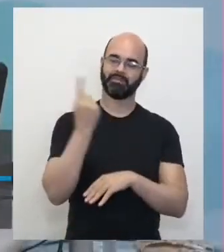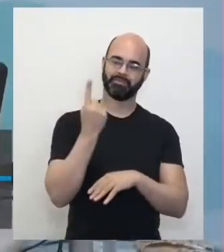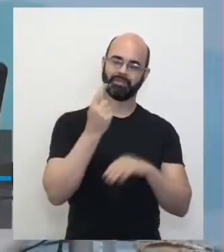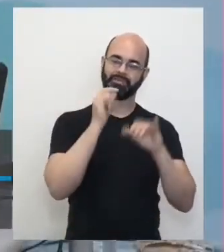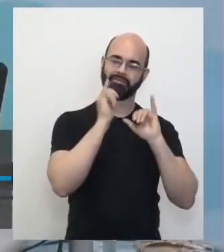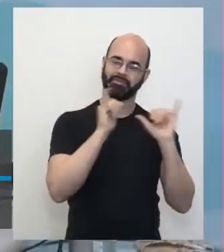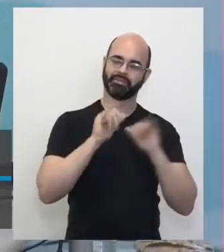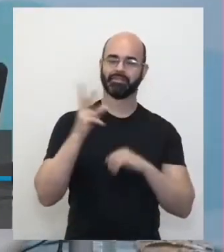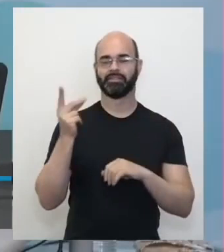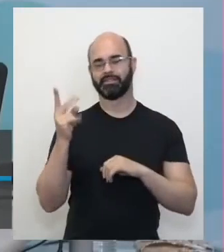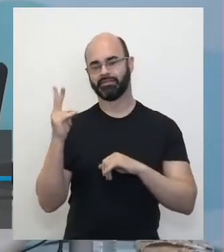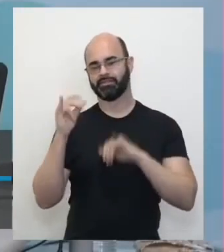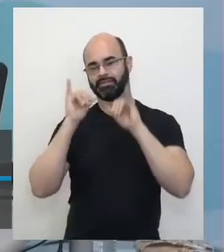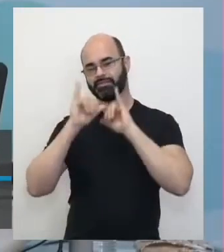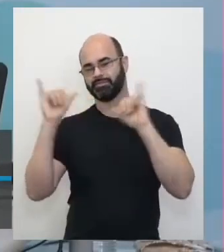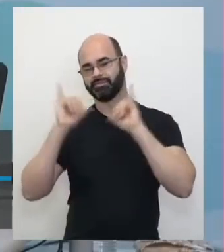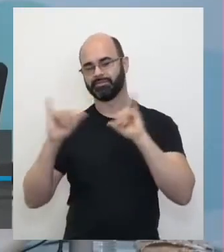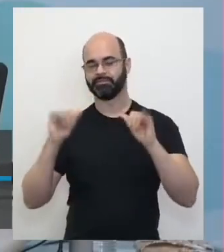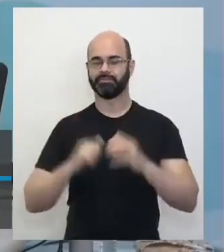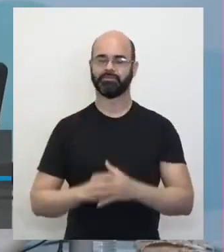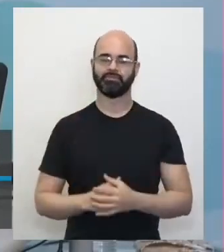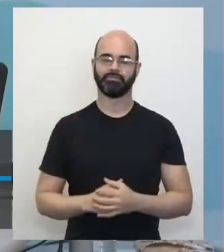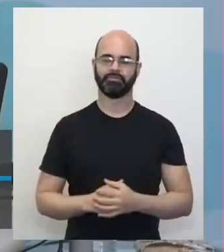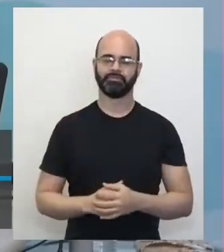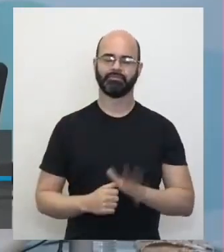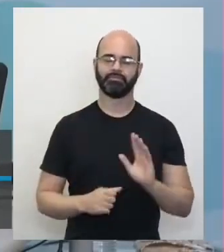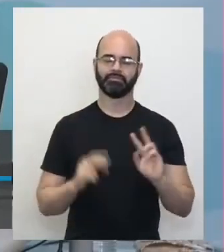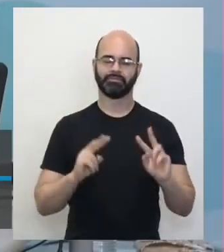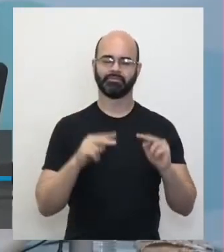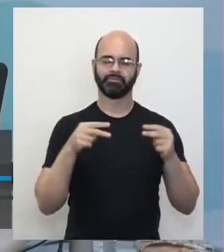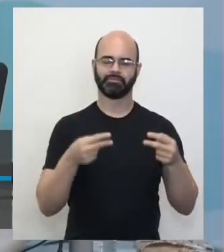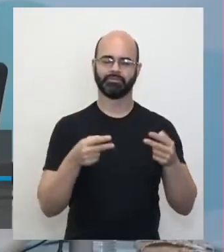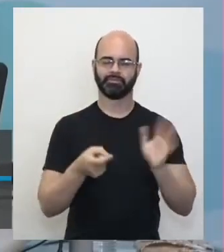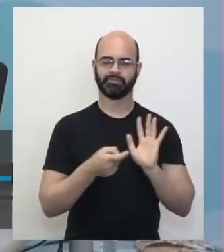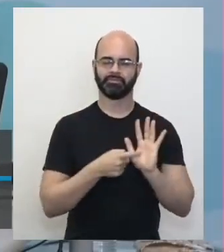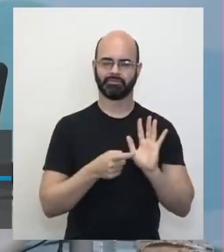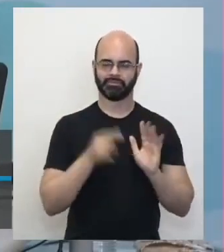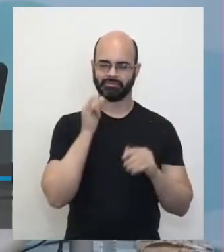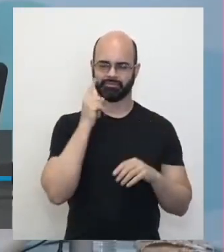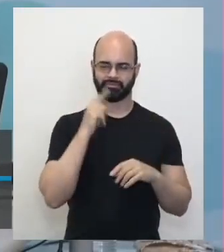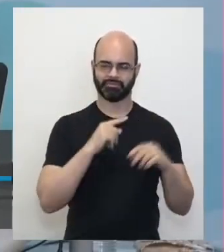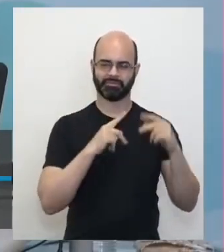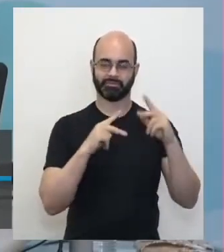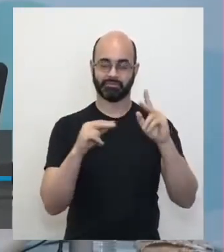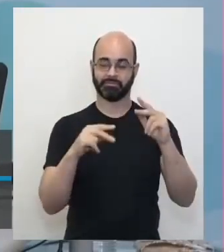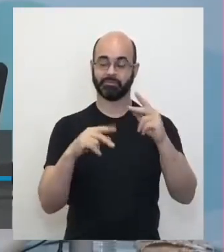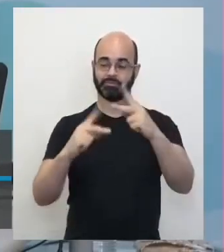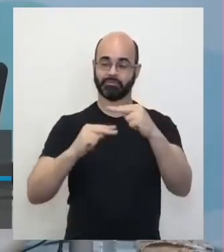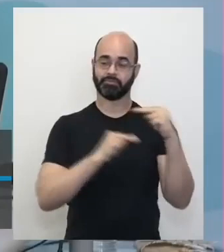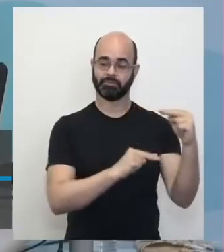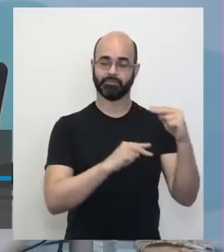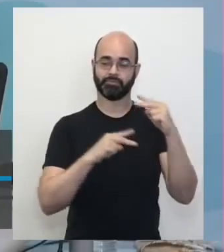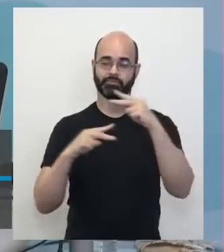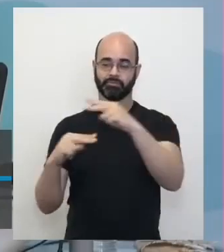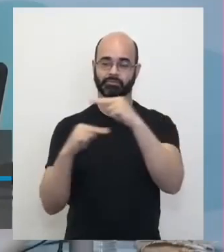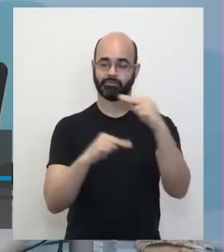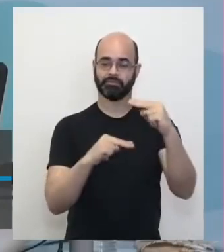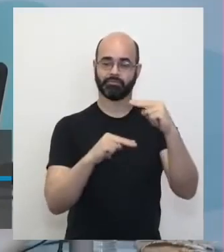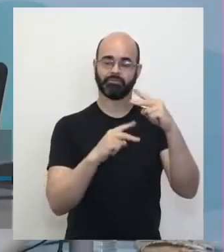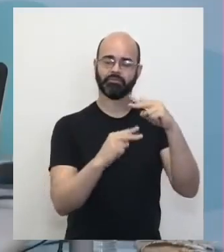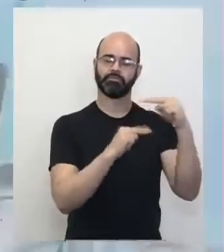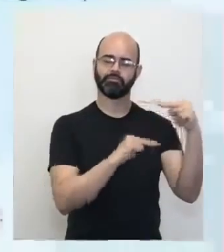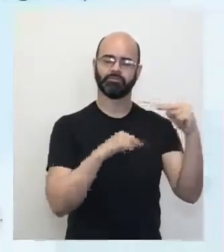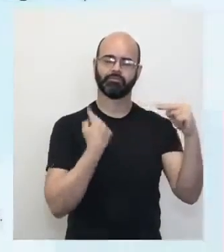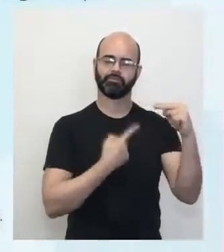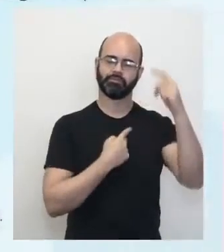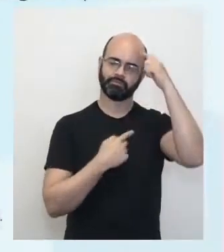manchete. Agora, relacionado a esse trecho que vocês têm aí, nós temos questões para resolver. Então, a